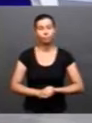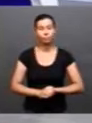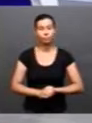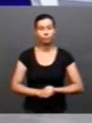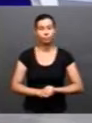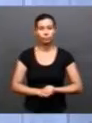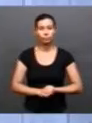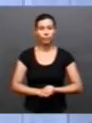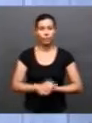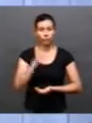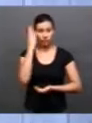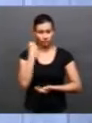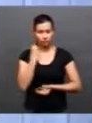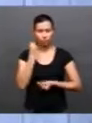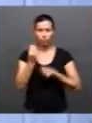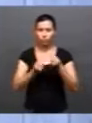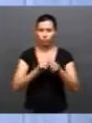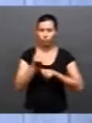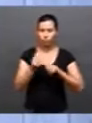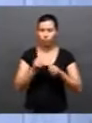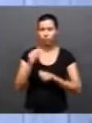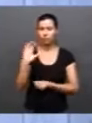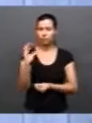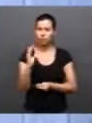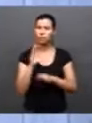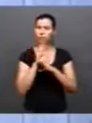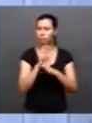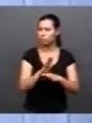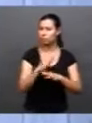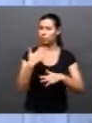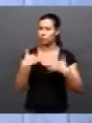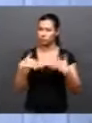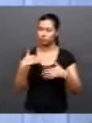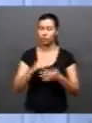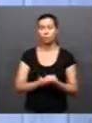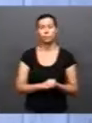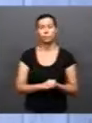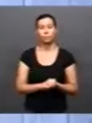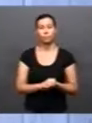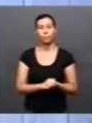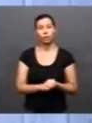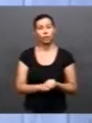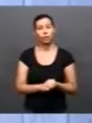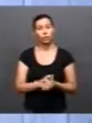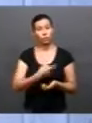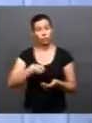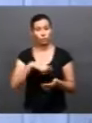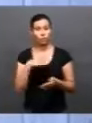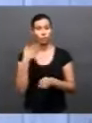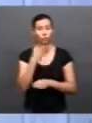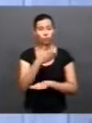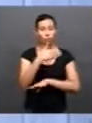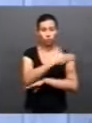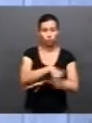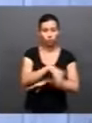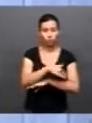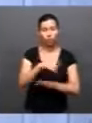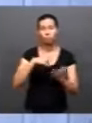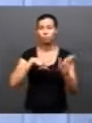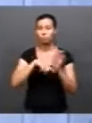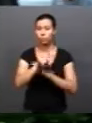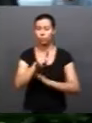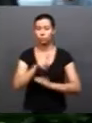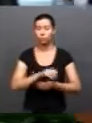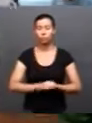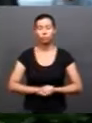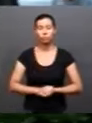Você sabe quais os impactos da ciência na sua vida? A gente foi às ruas conversar com as pessoas sobre isso.